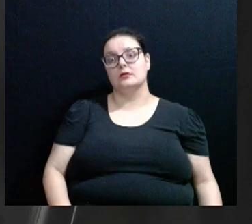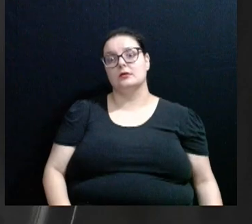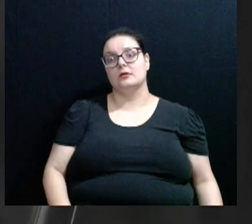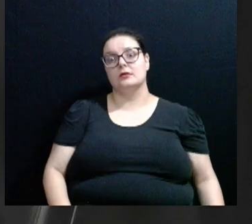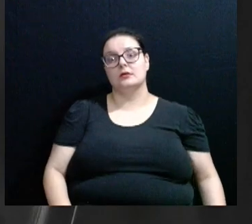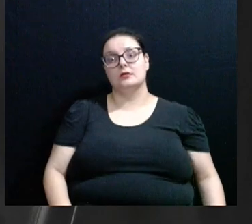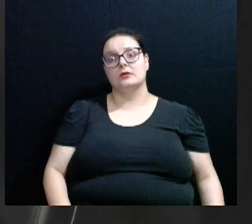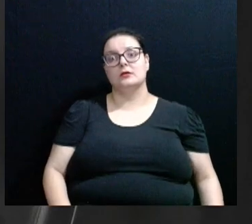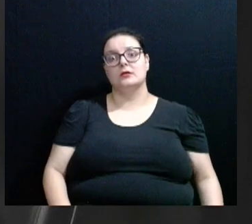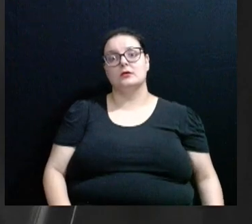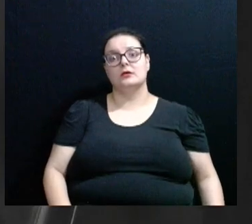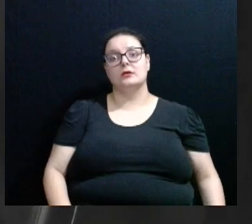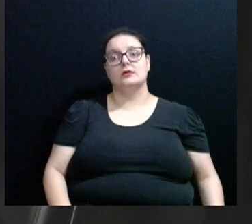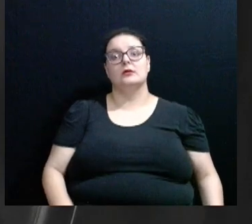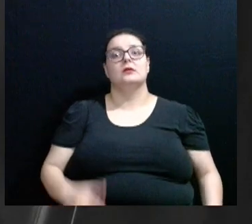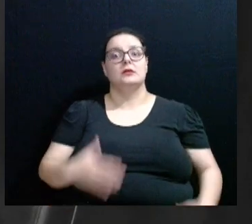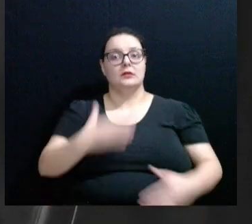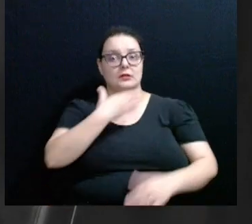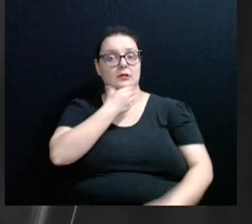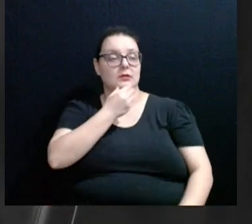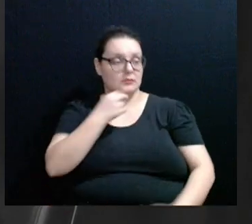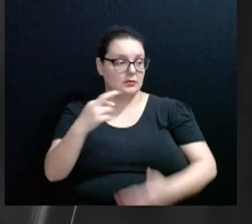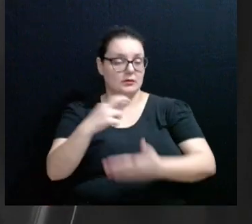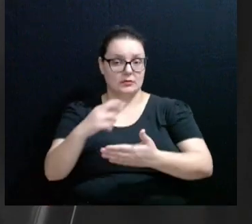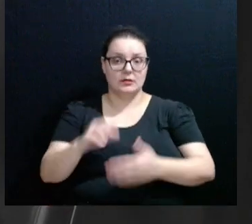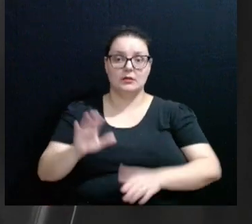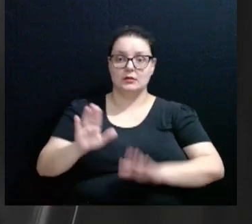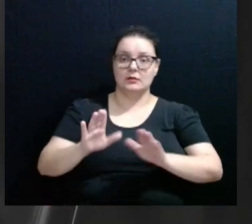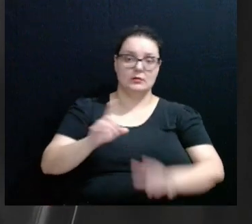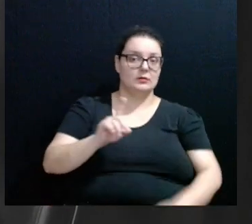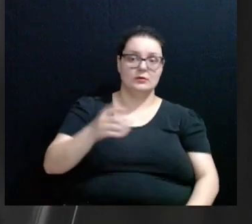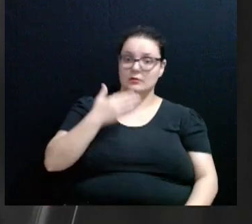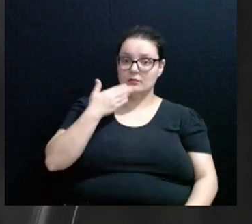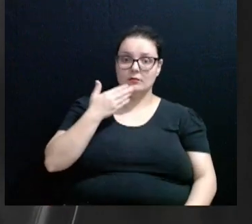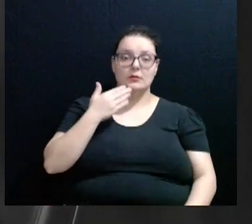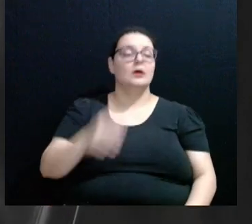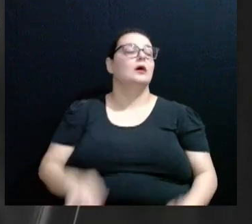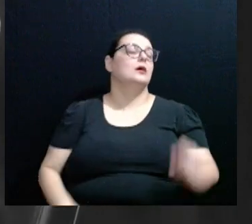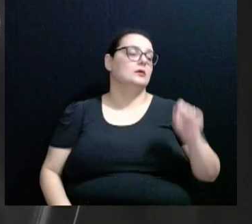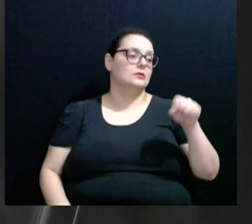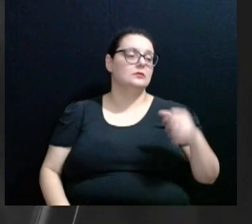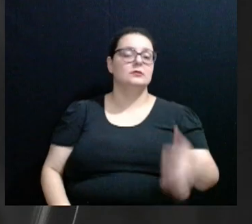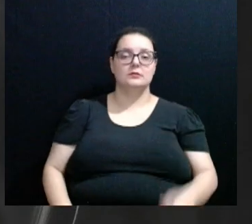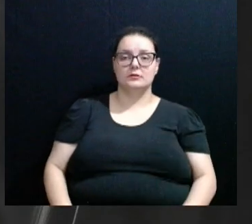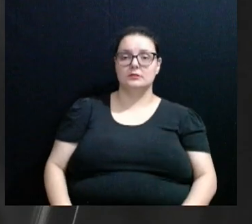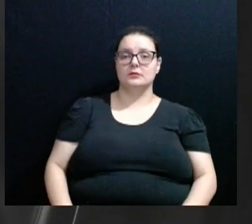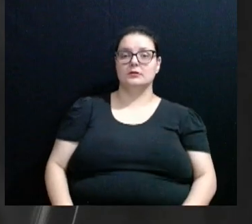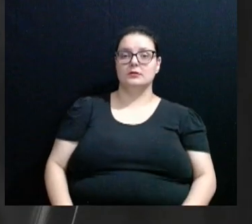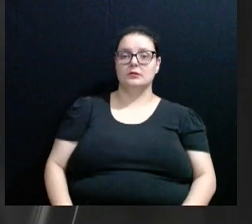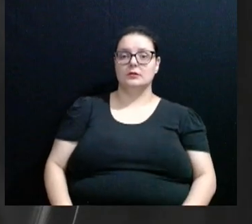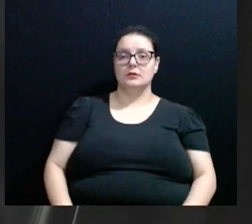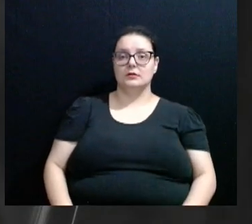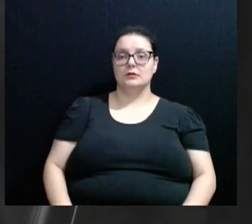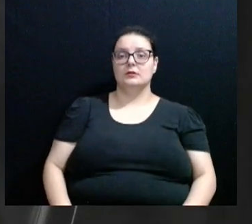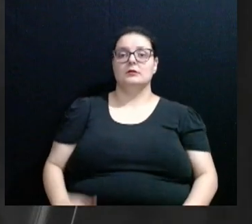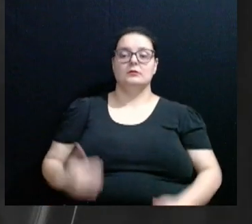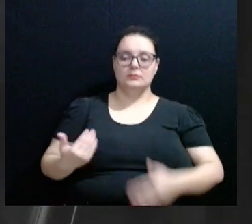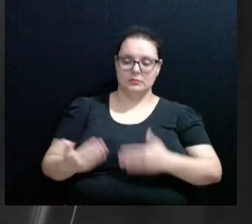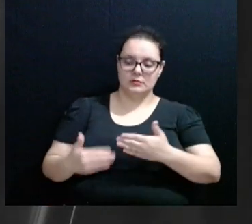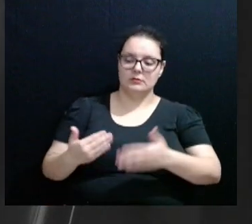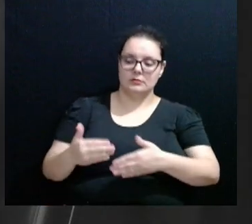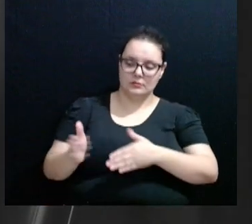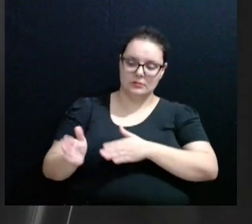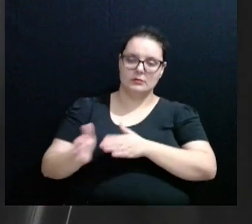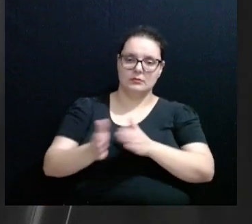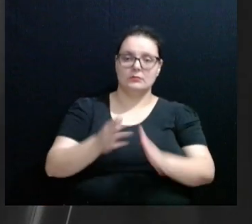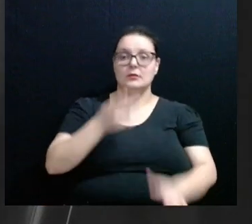apurar as fraudes, as fraudes de licitação, não foi fácil, e a gente foi seguindo. Mas eu